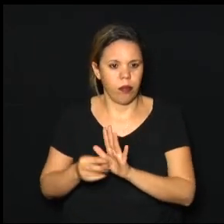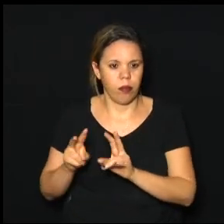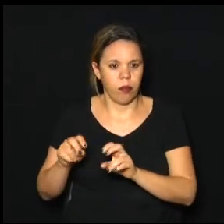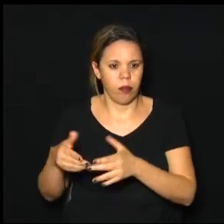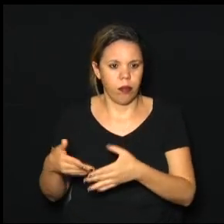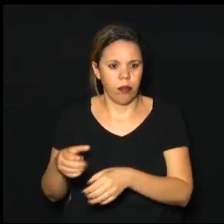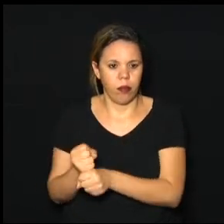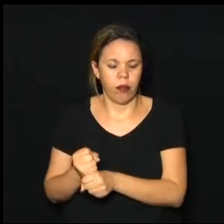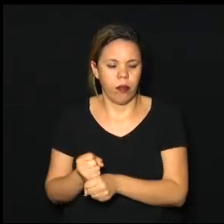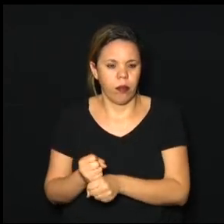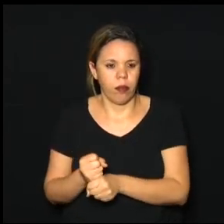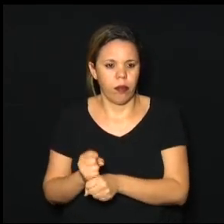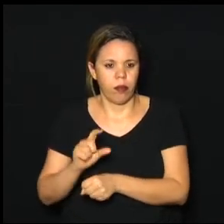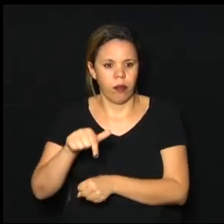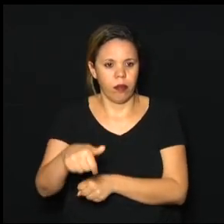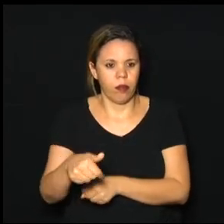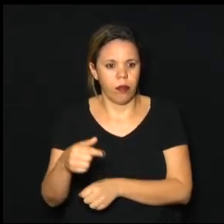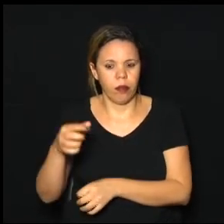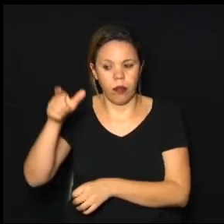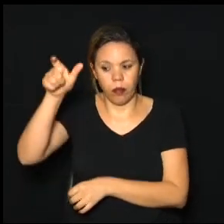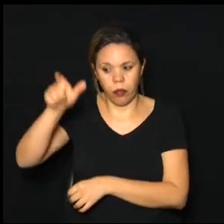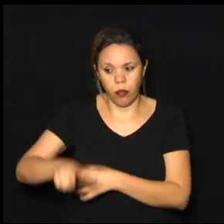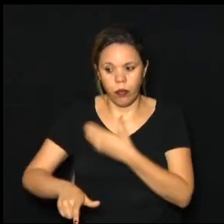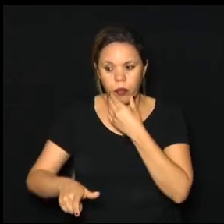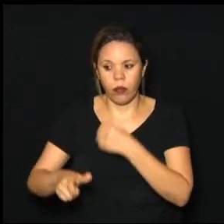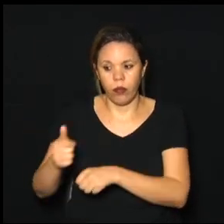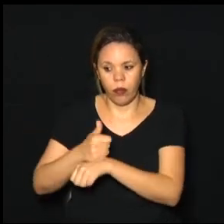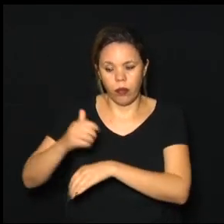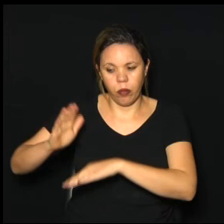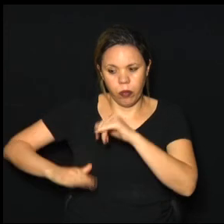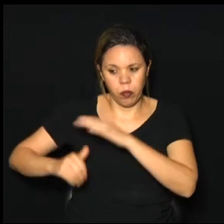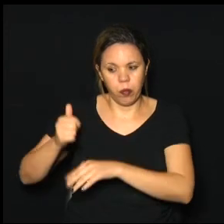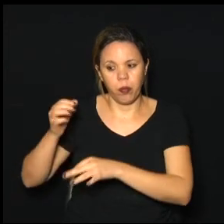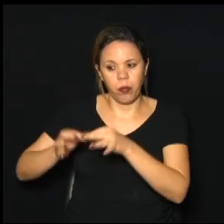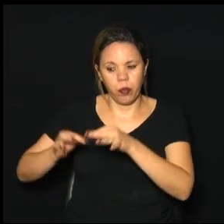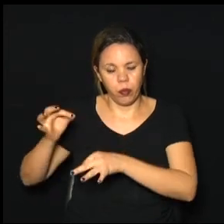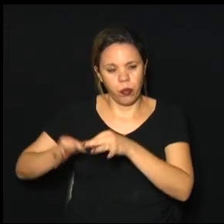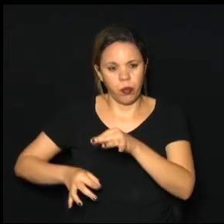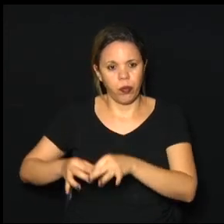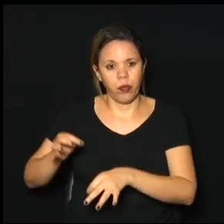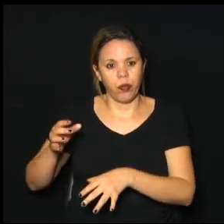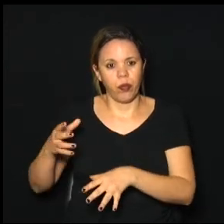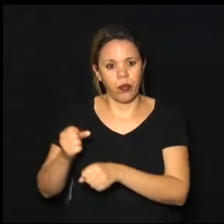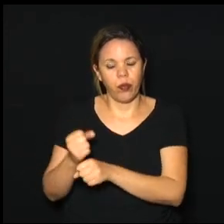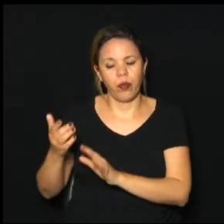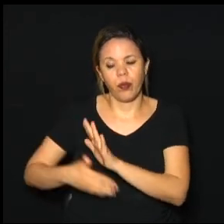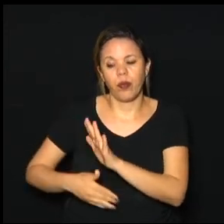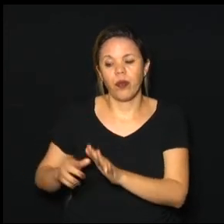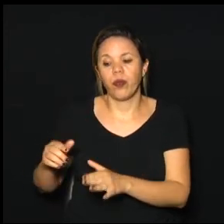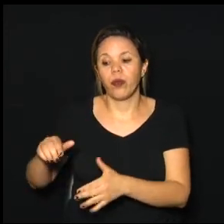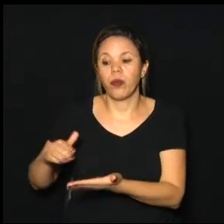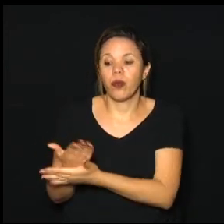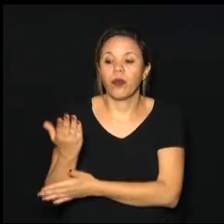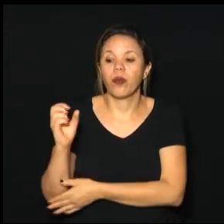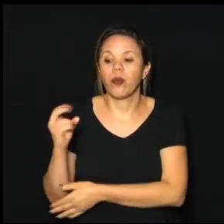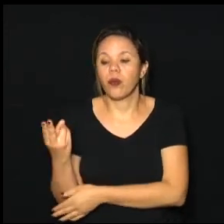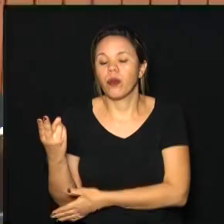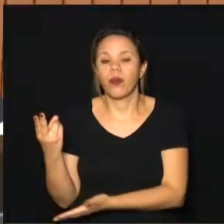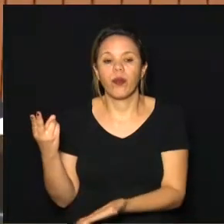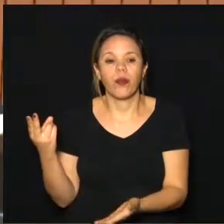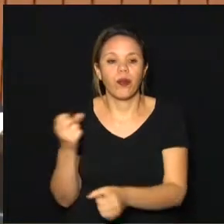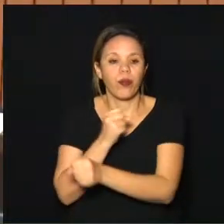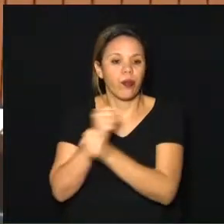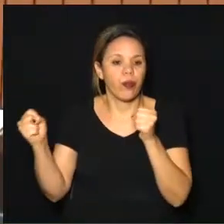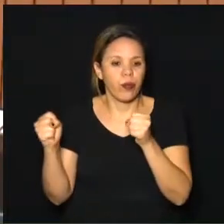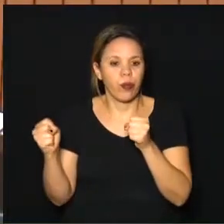essas contas, e depois um juiz vai julgar as contas e vai ou aprová-las, ou